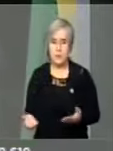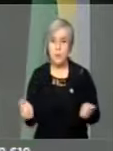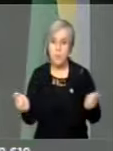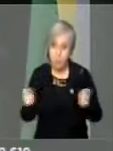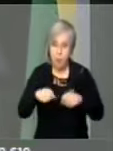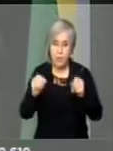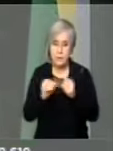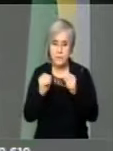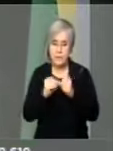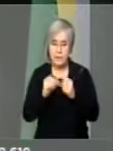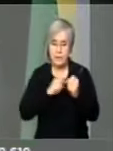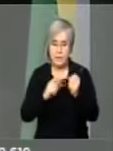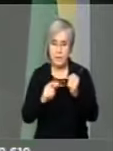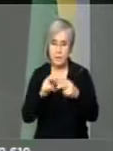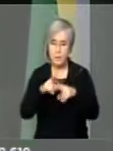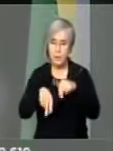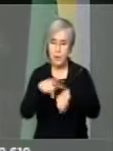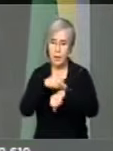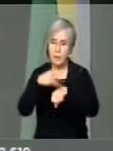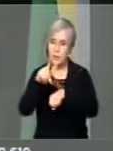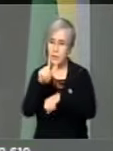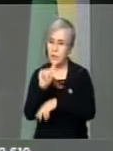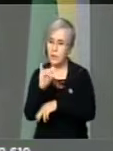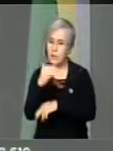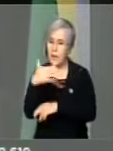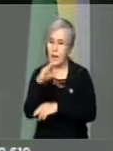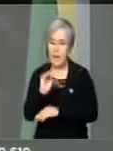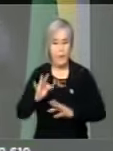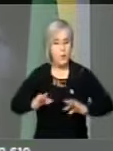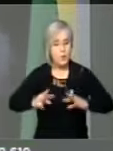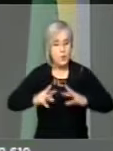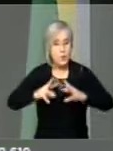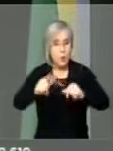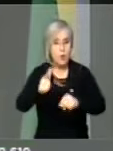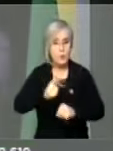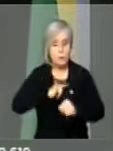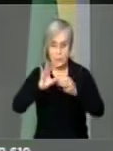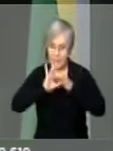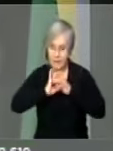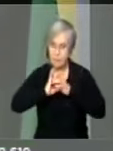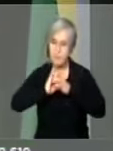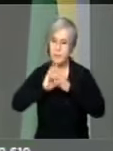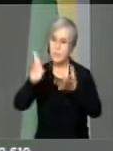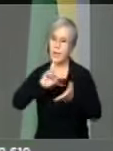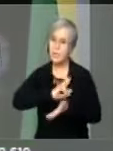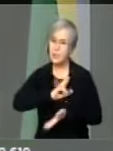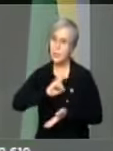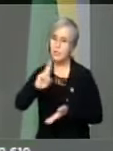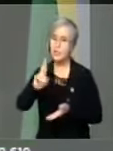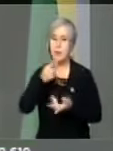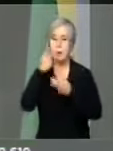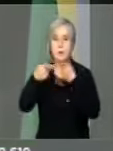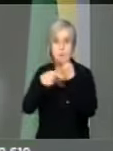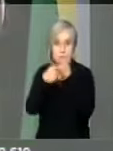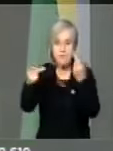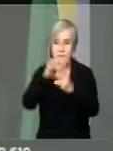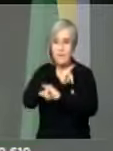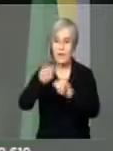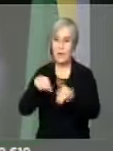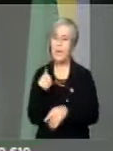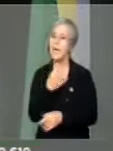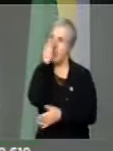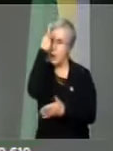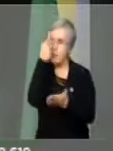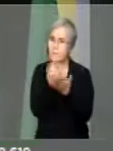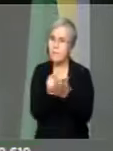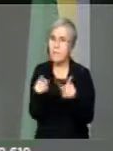fazê-lo, porque o Estado é laico. E no Estado laico, eu e você podemos ser católicos, expressar a nossa fé e fazê-lo